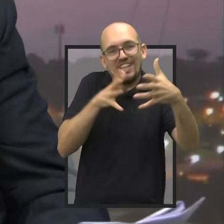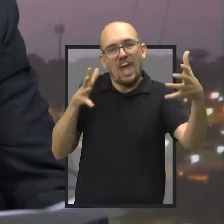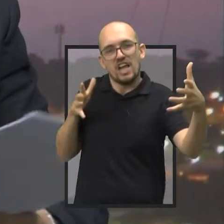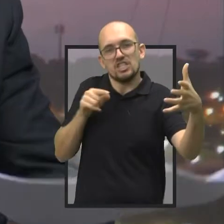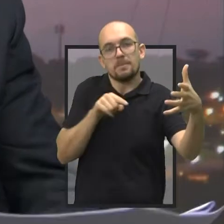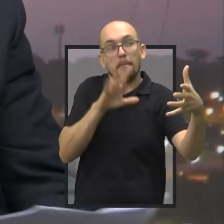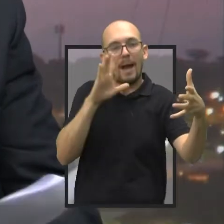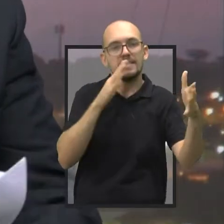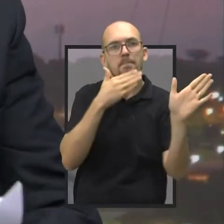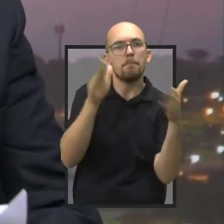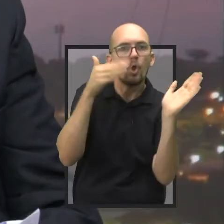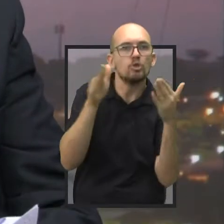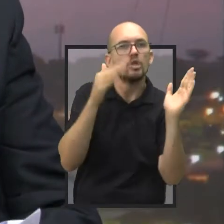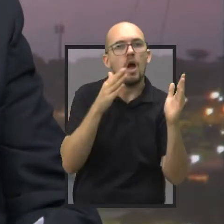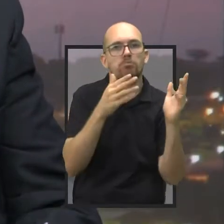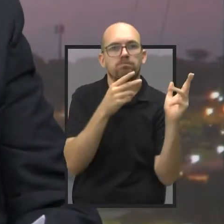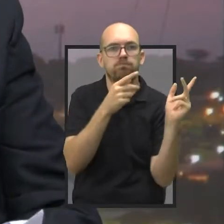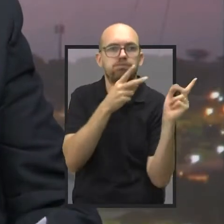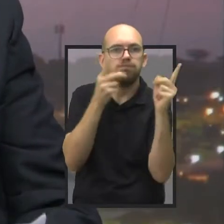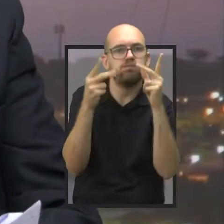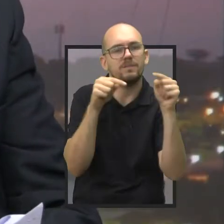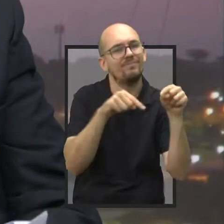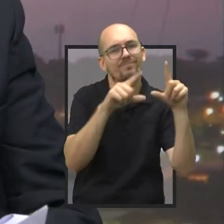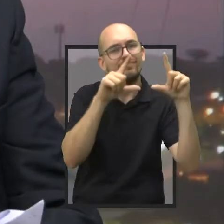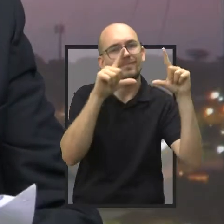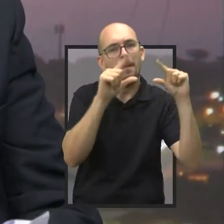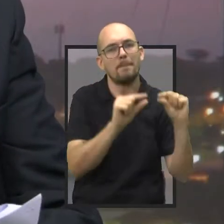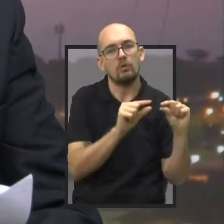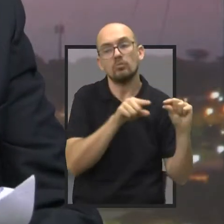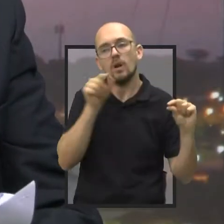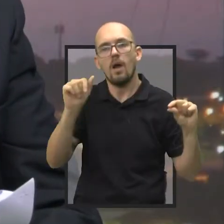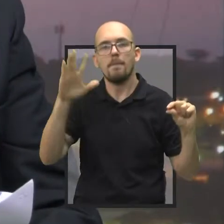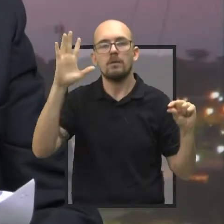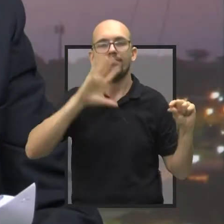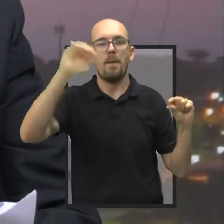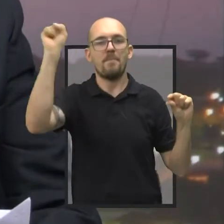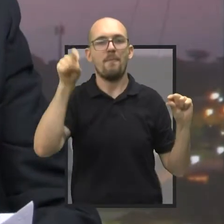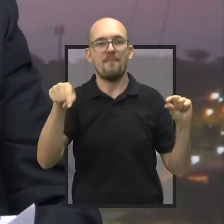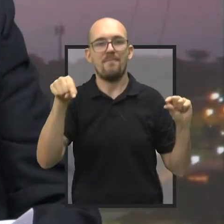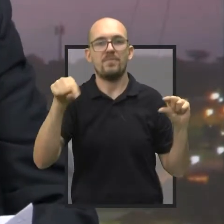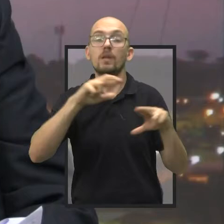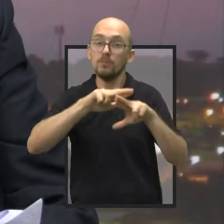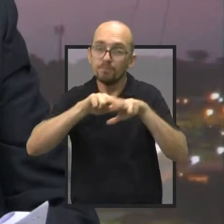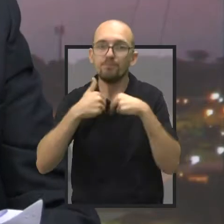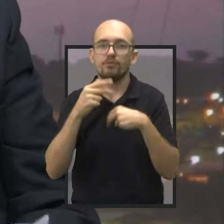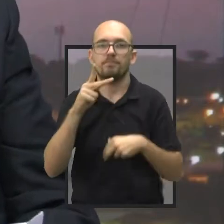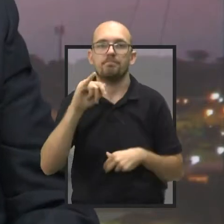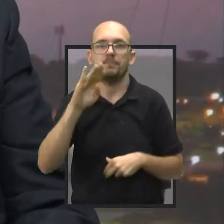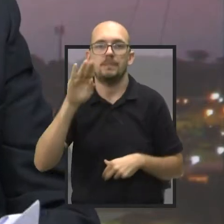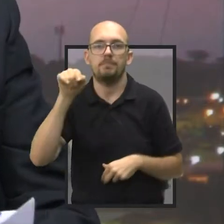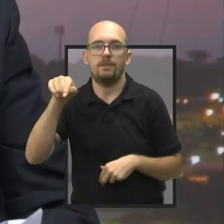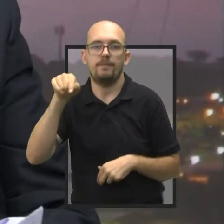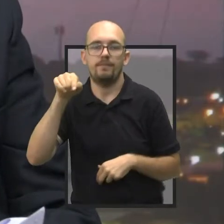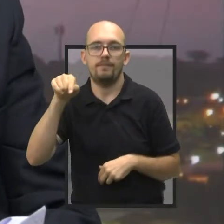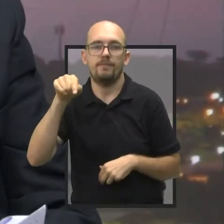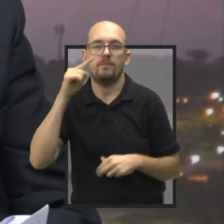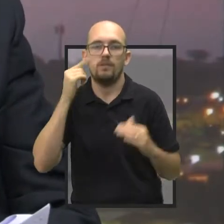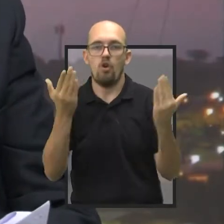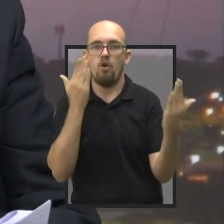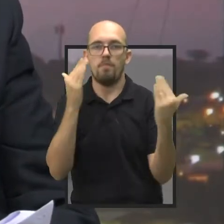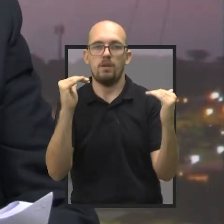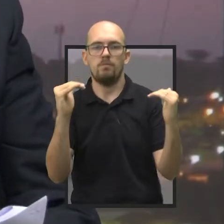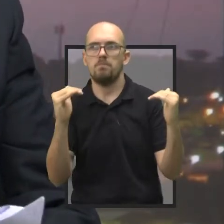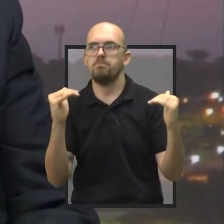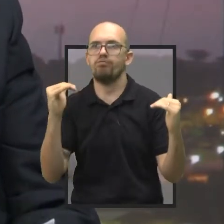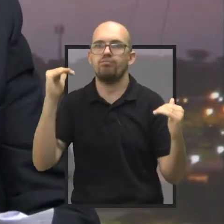eficiência produtiva, eles são os campeões. Então, essa utilização deste agregado econômico, o PIB, é